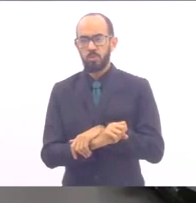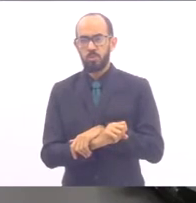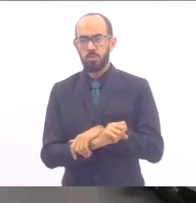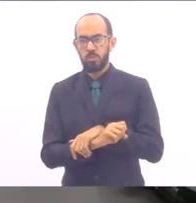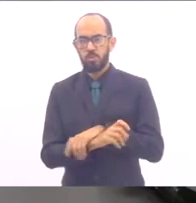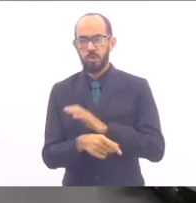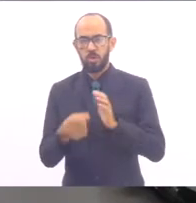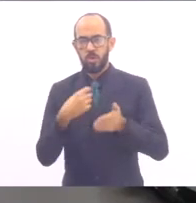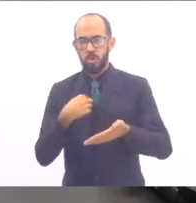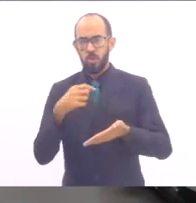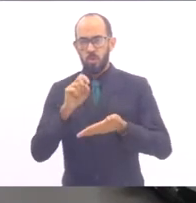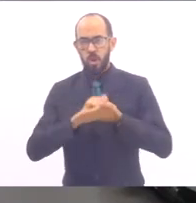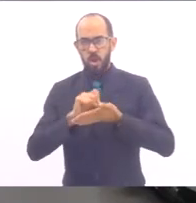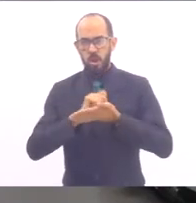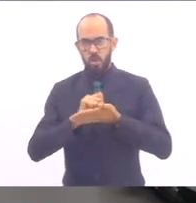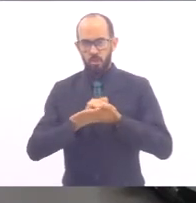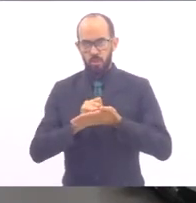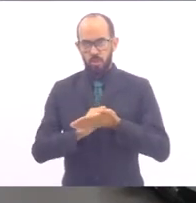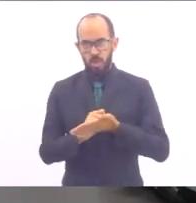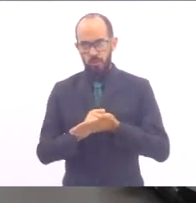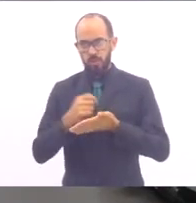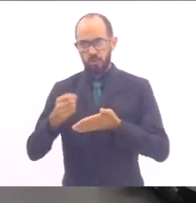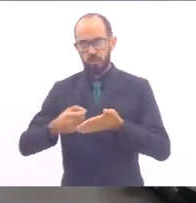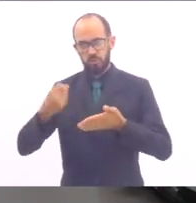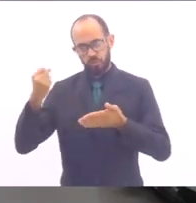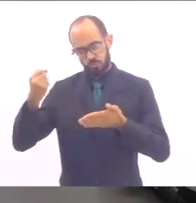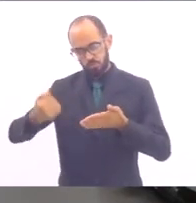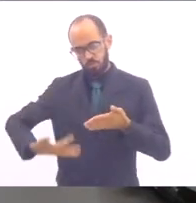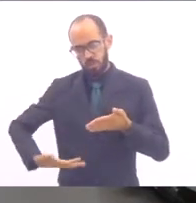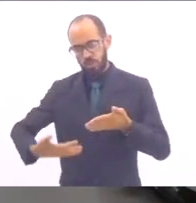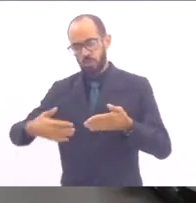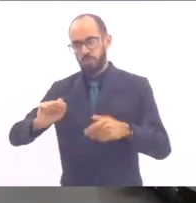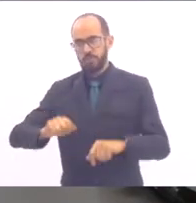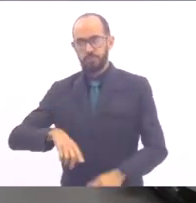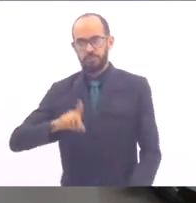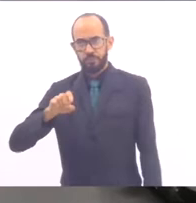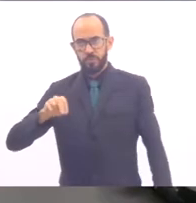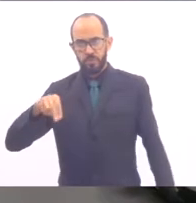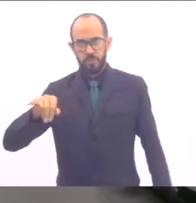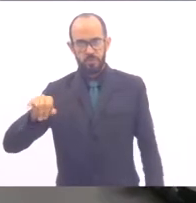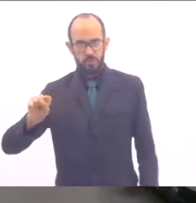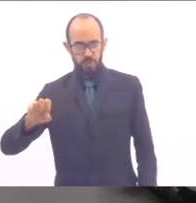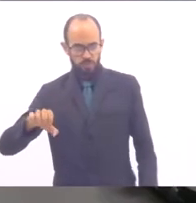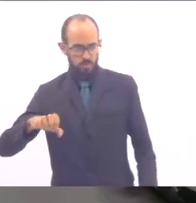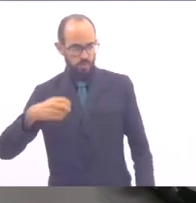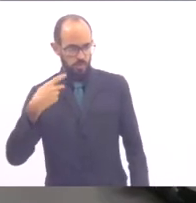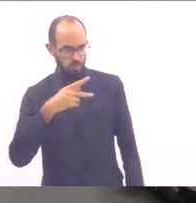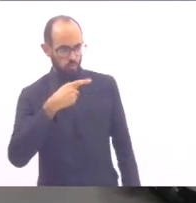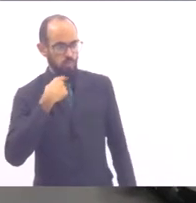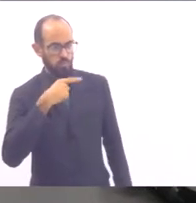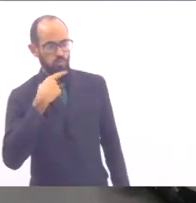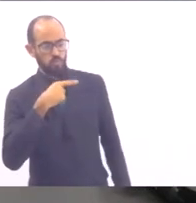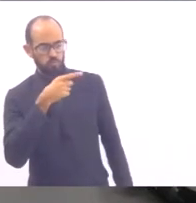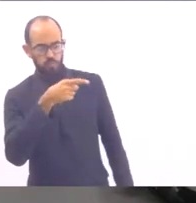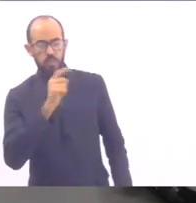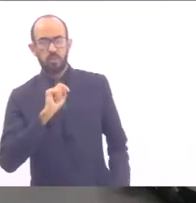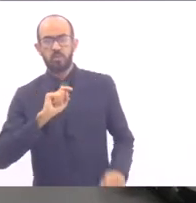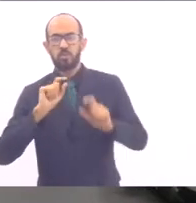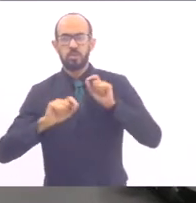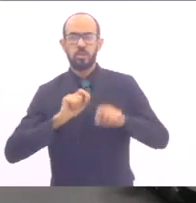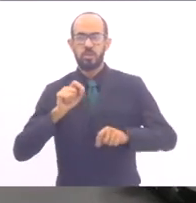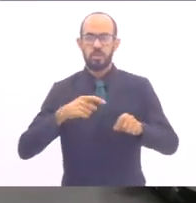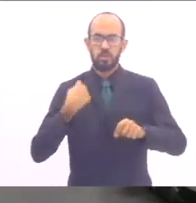Anotei algumas coisas aqui para a gente poder ir falando. Isso. Denise, sobre a sua pergunta, como que a gente